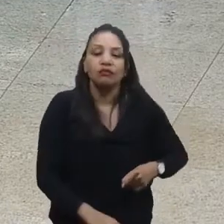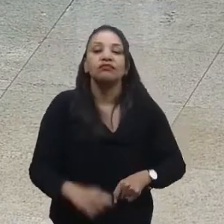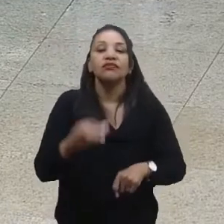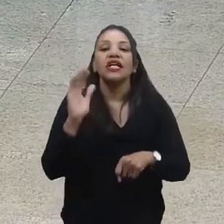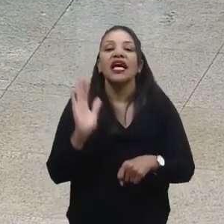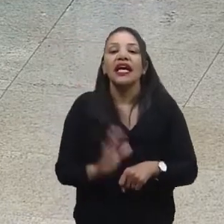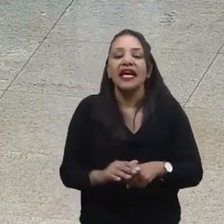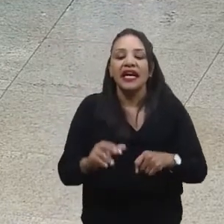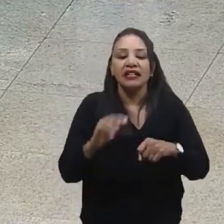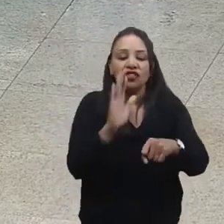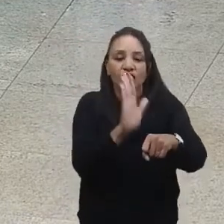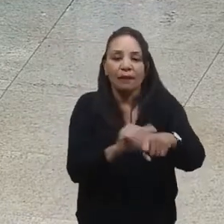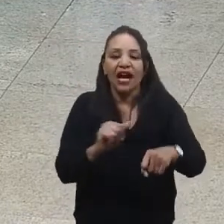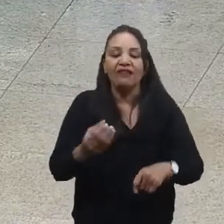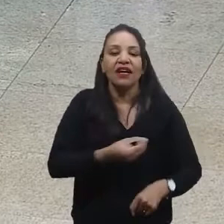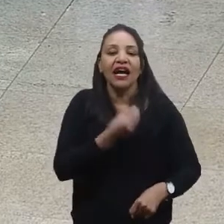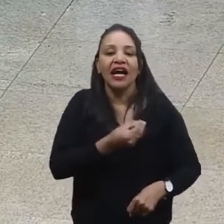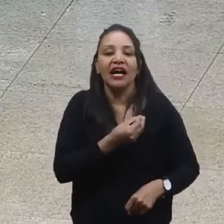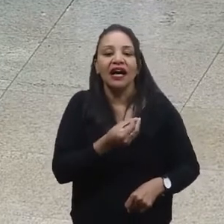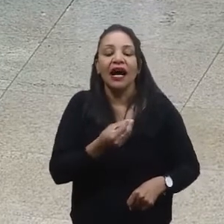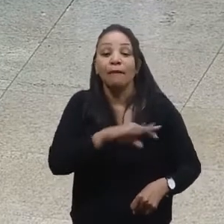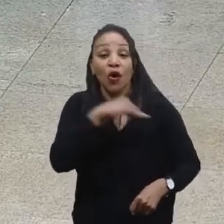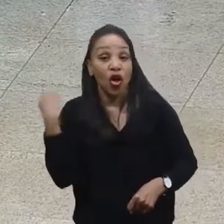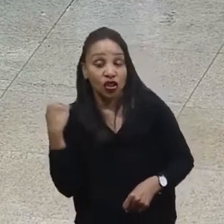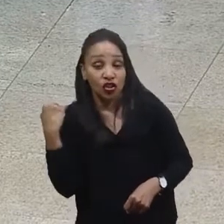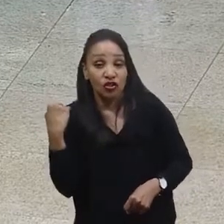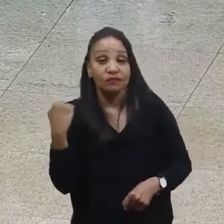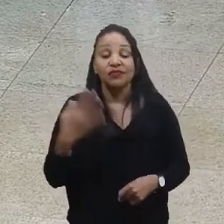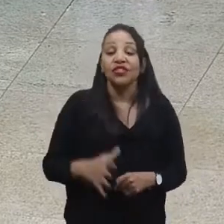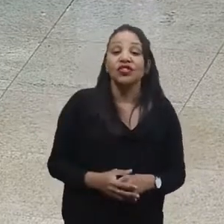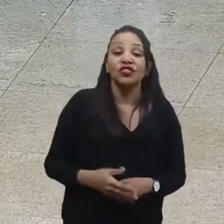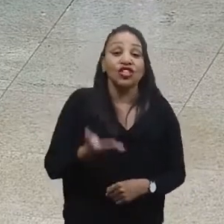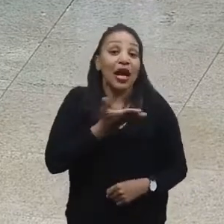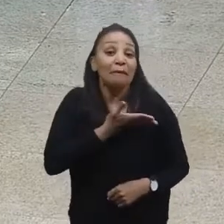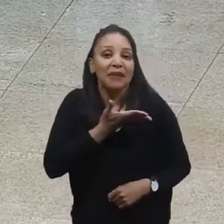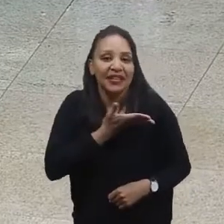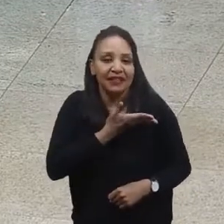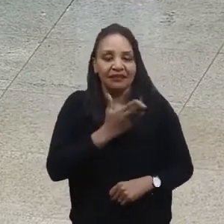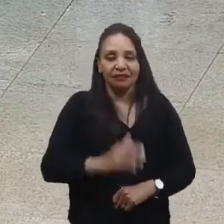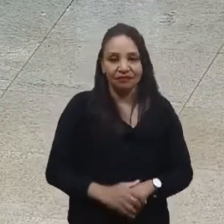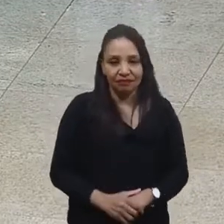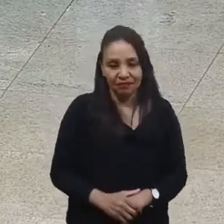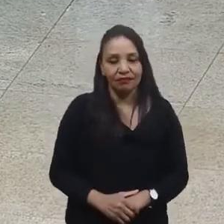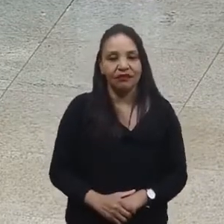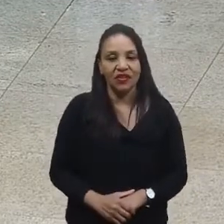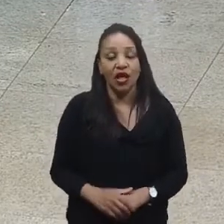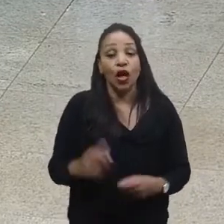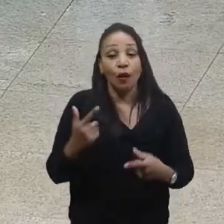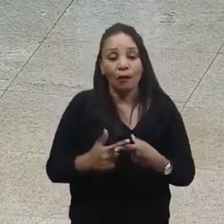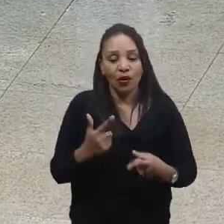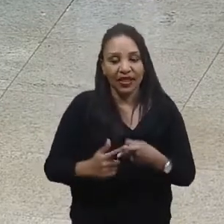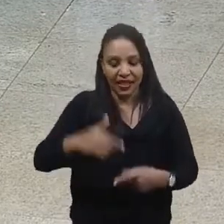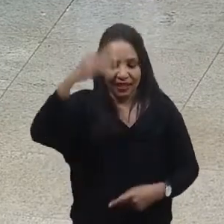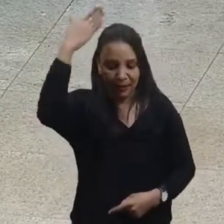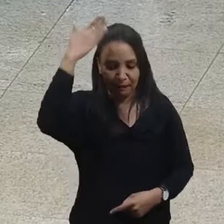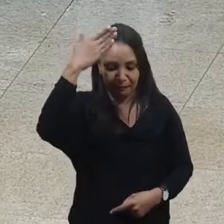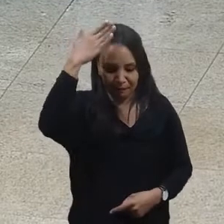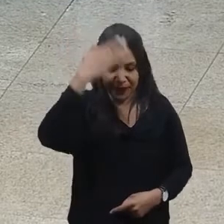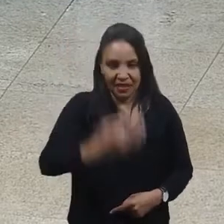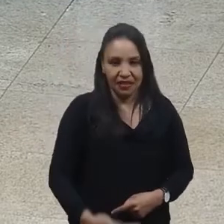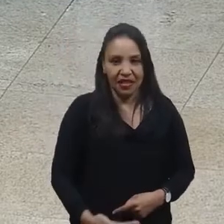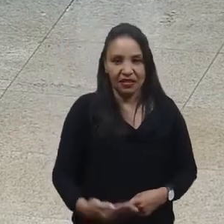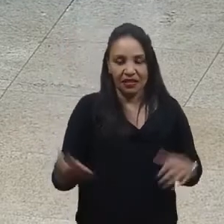e eu chamada de pedagogo aquela que ensina porque diante dela diante deste fim